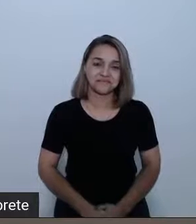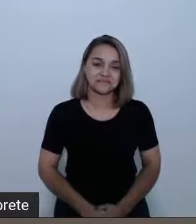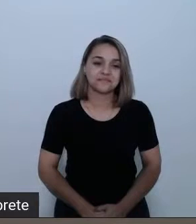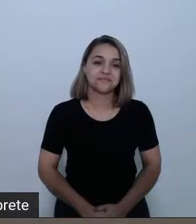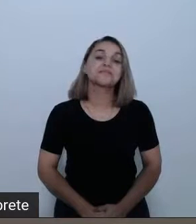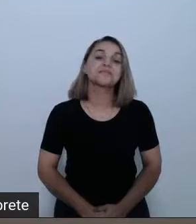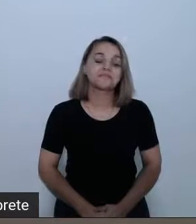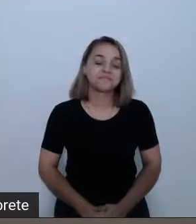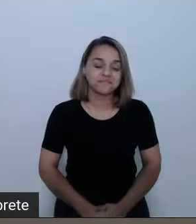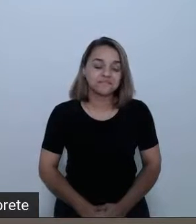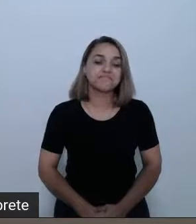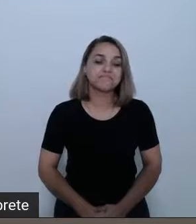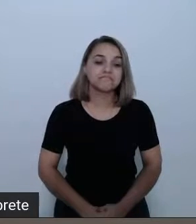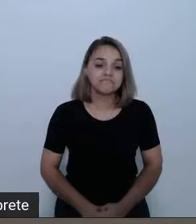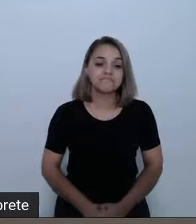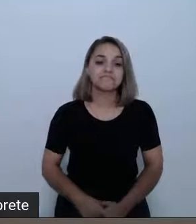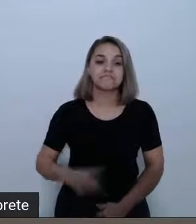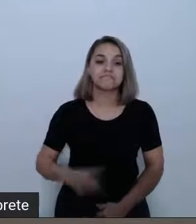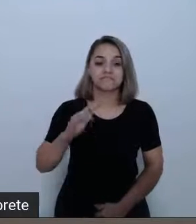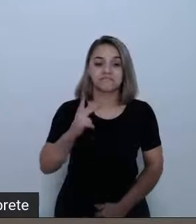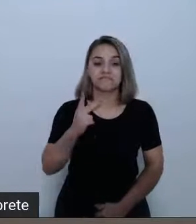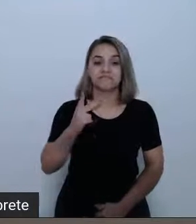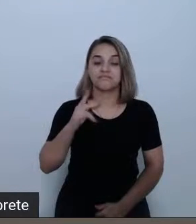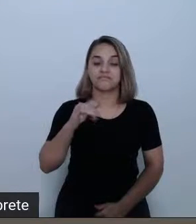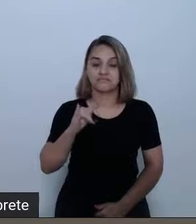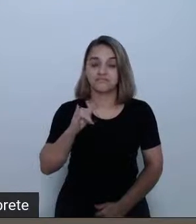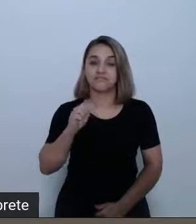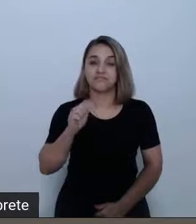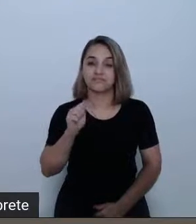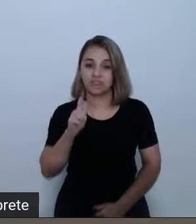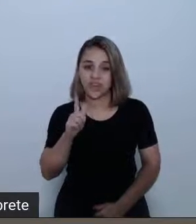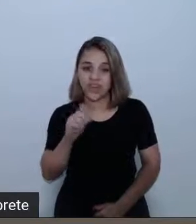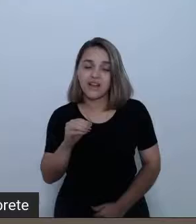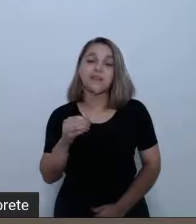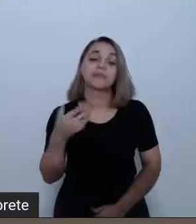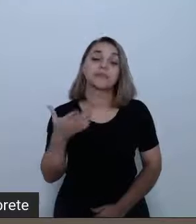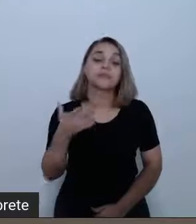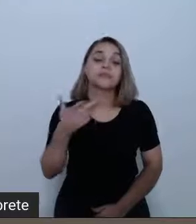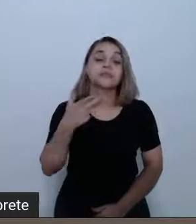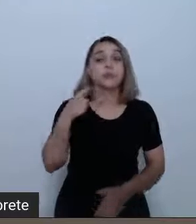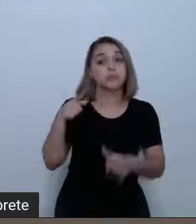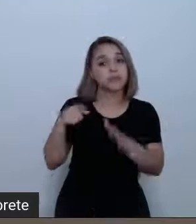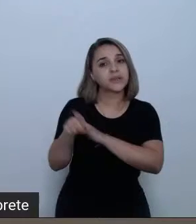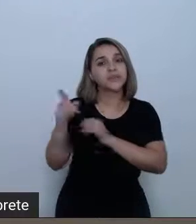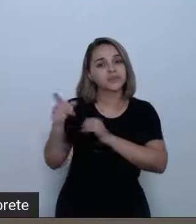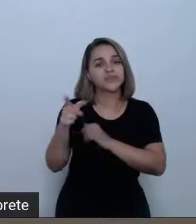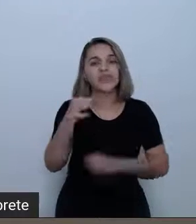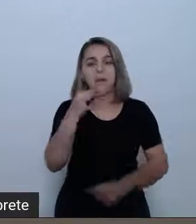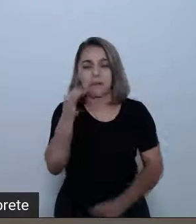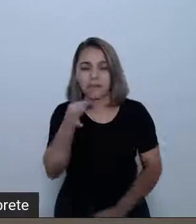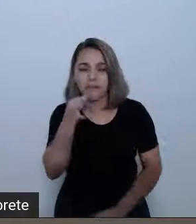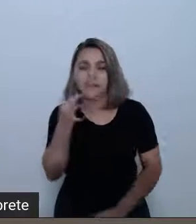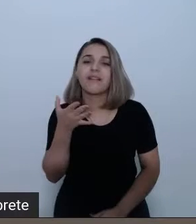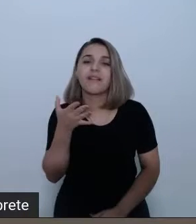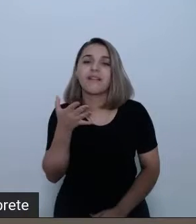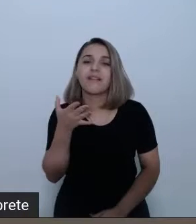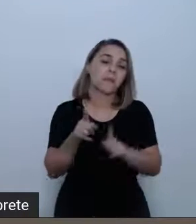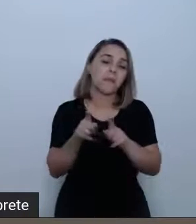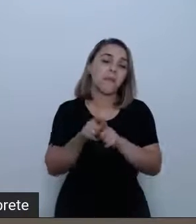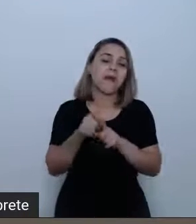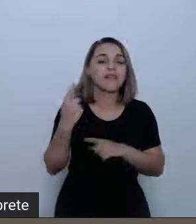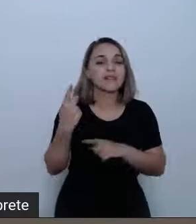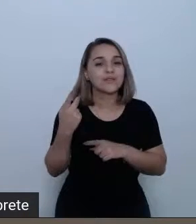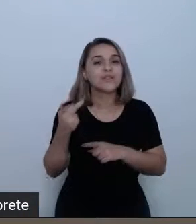Tiago, aqui fazendo uma pergunta para você, que talvez seja interessante também comentar o que você narrou